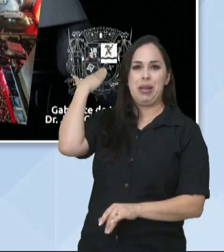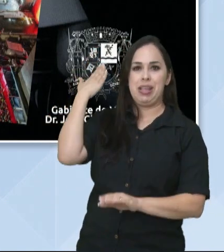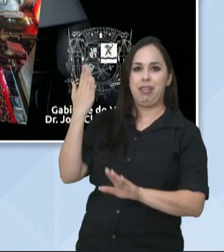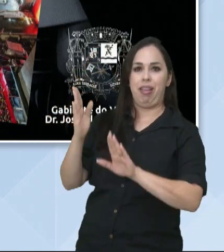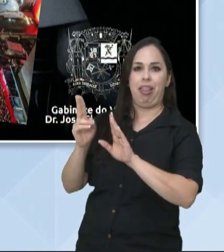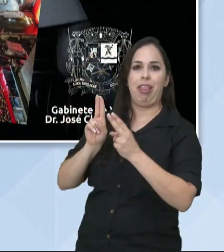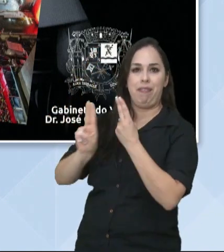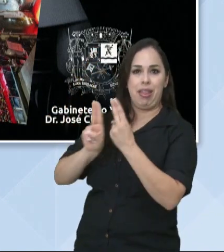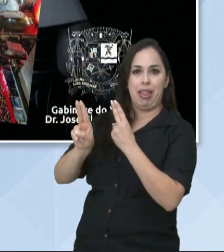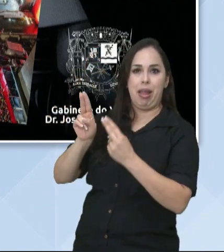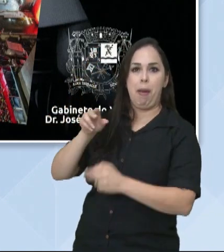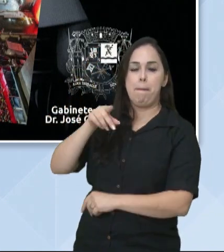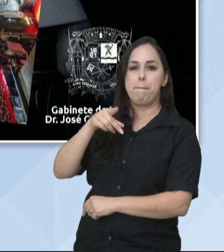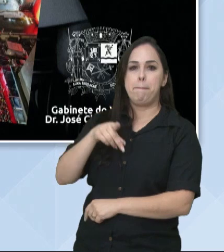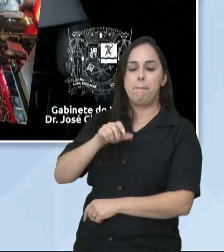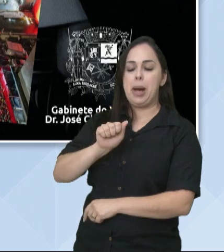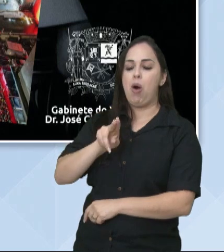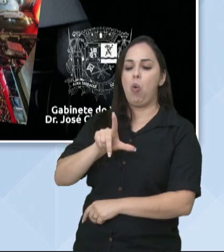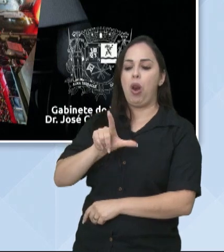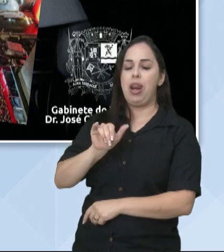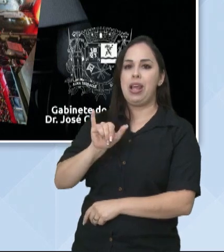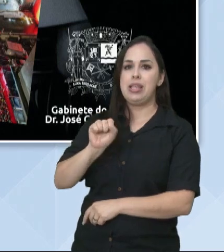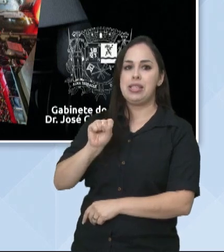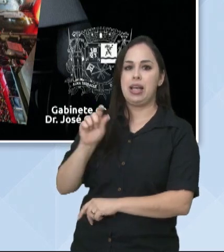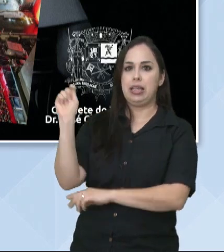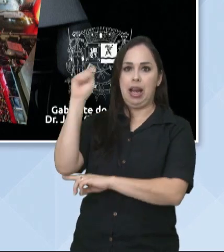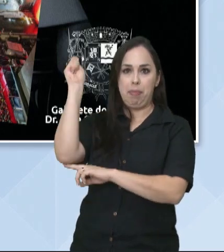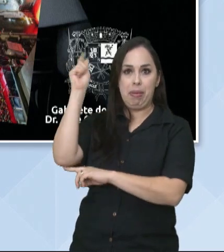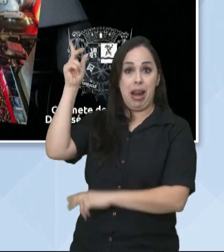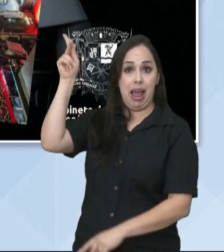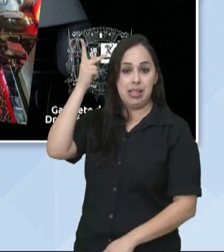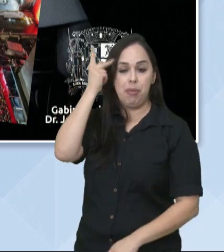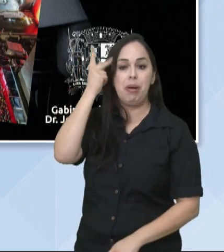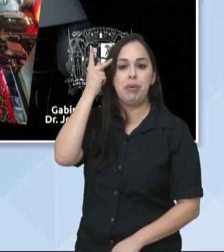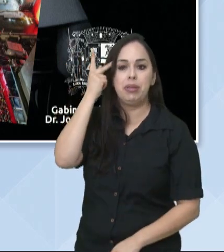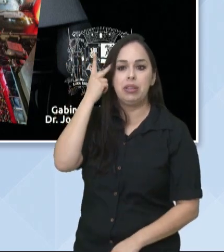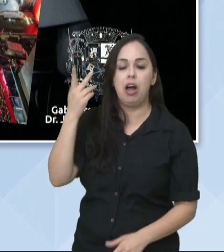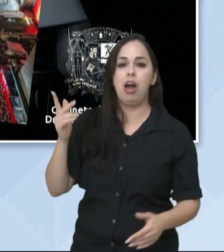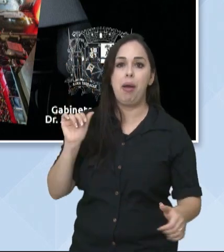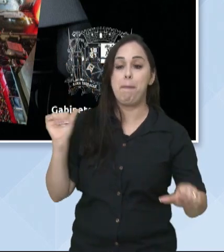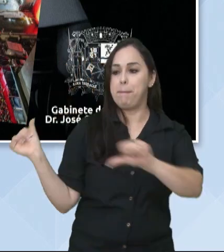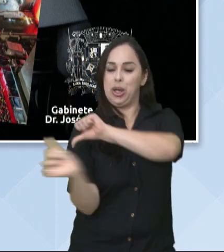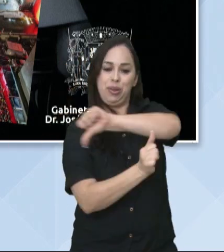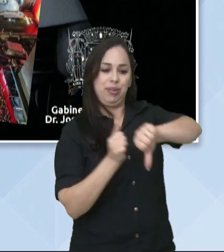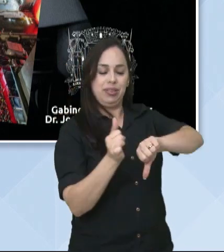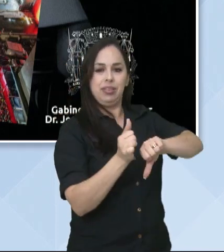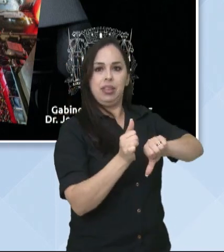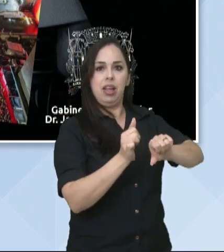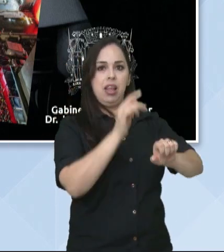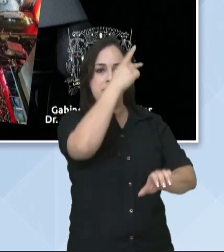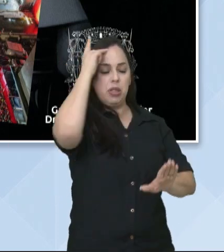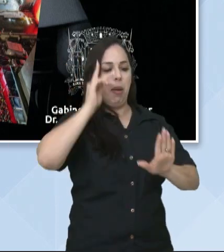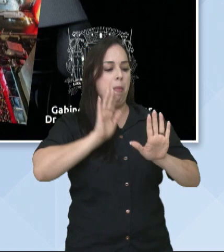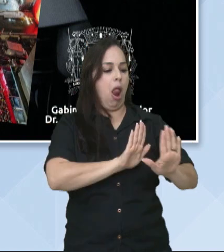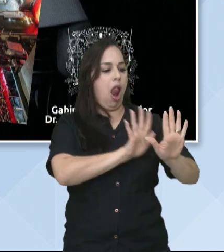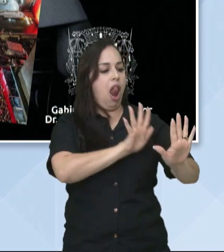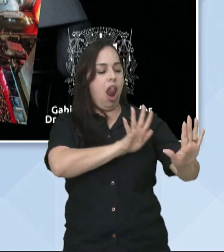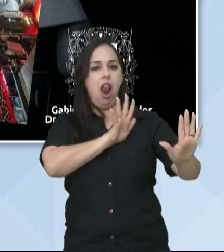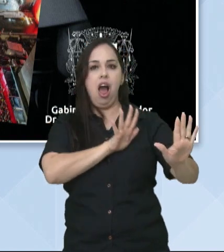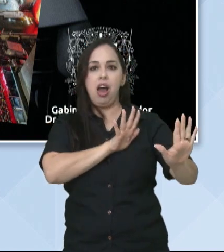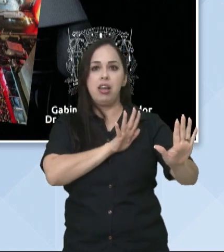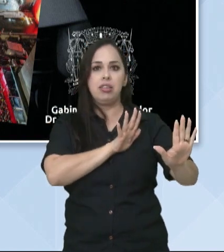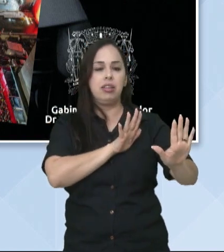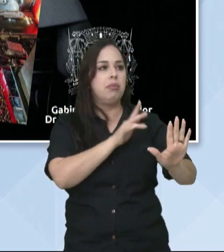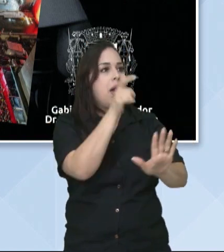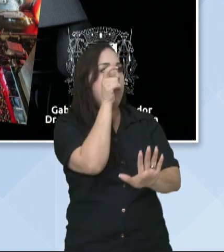toma, está aí, ó. Isso daí era quase meia-noite. Mais de 2 milhões de pessoas na Paulista para escutar